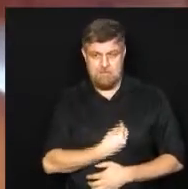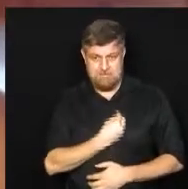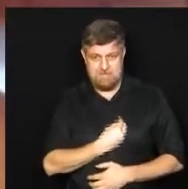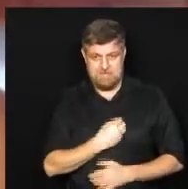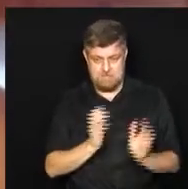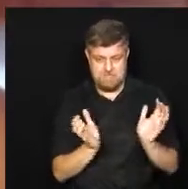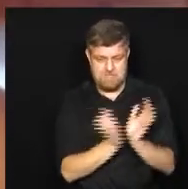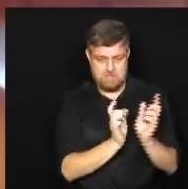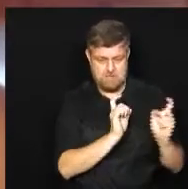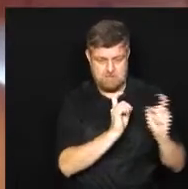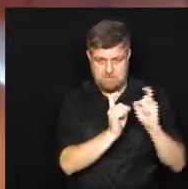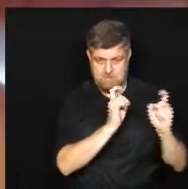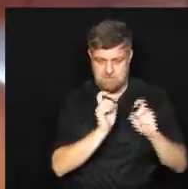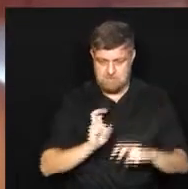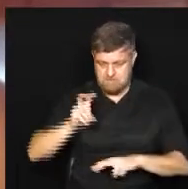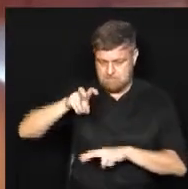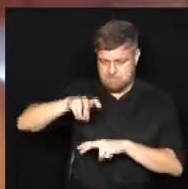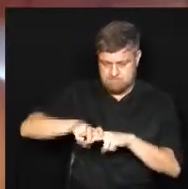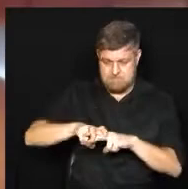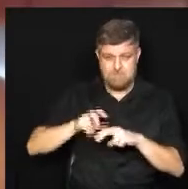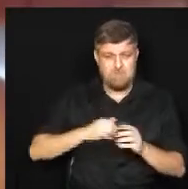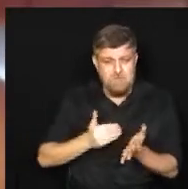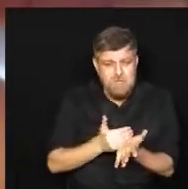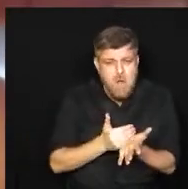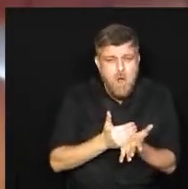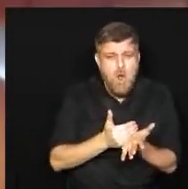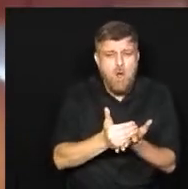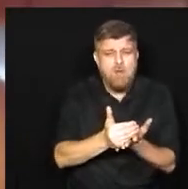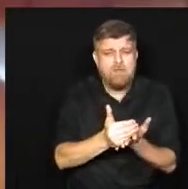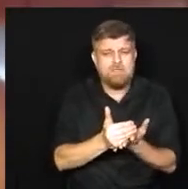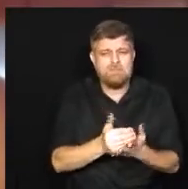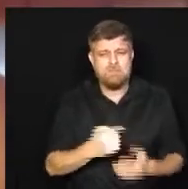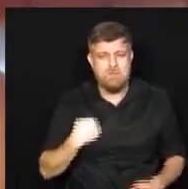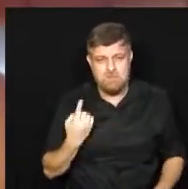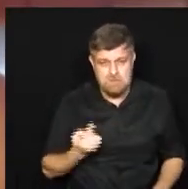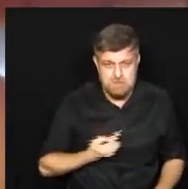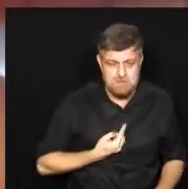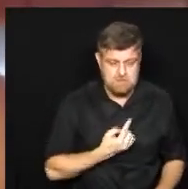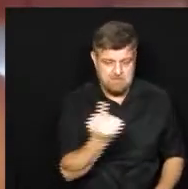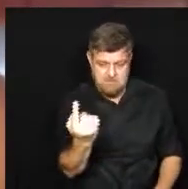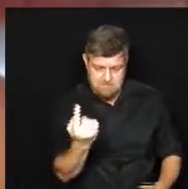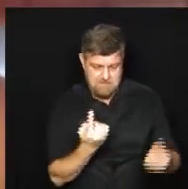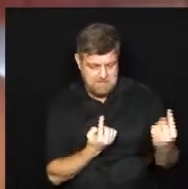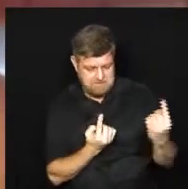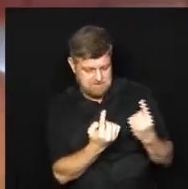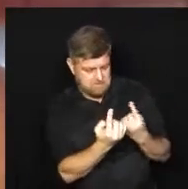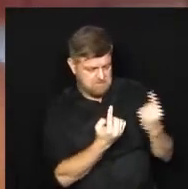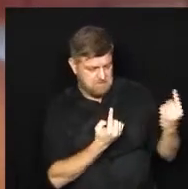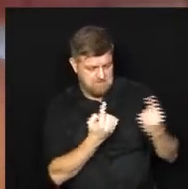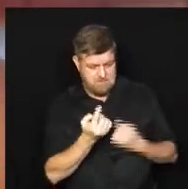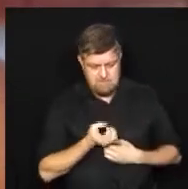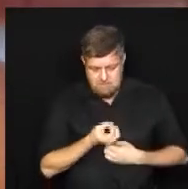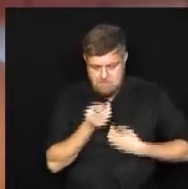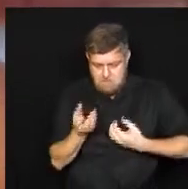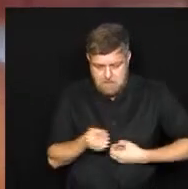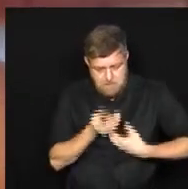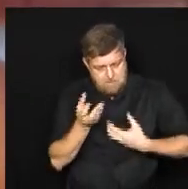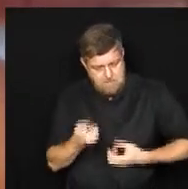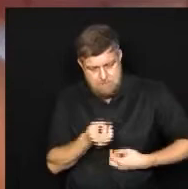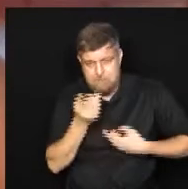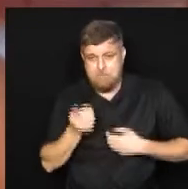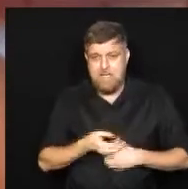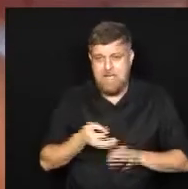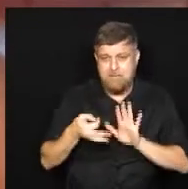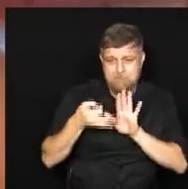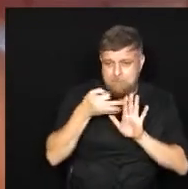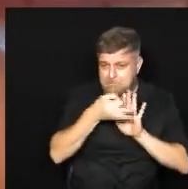né, no primeiro momento, quando nós estávamos recebendo e ouvindo relatos e manifestações